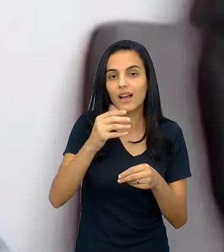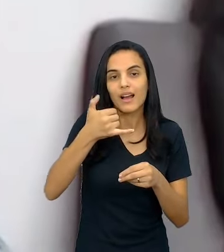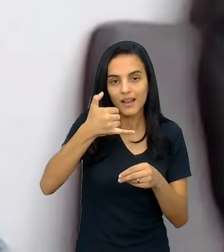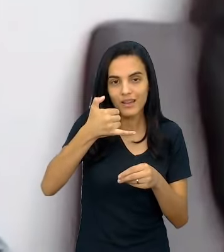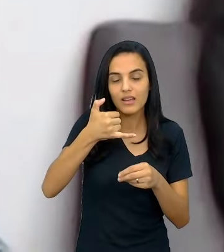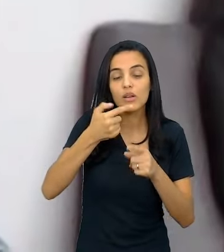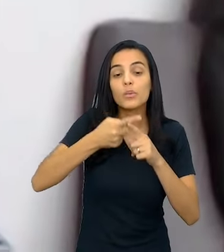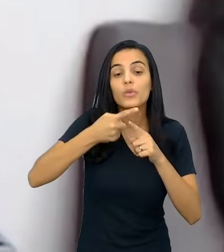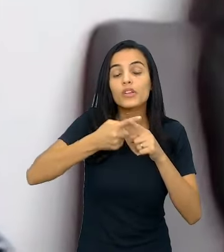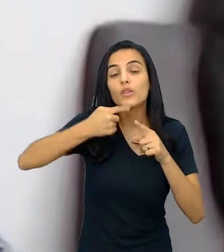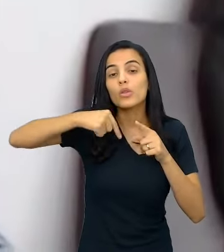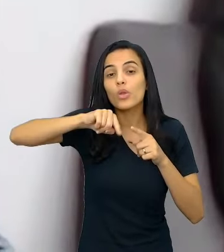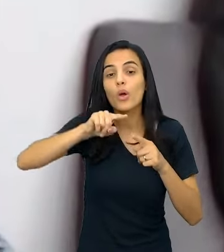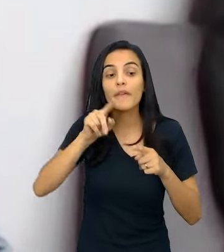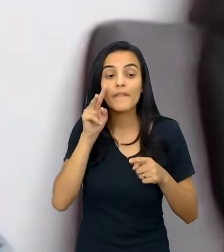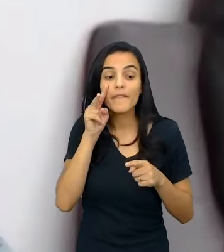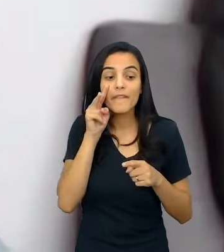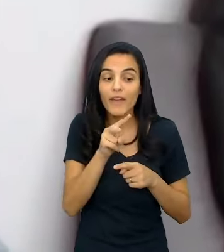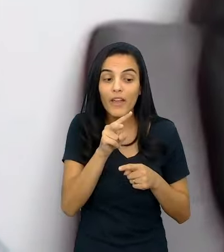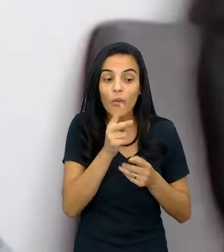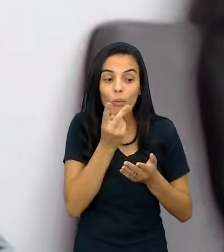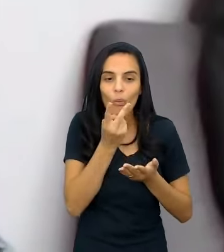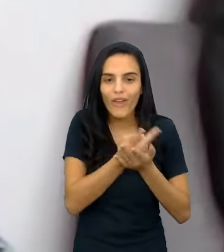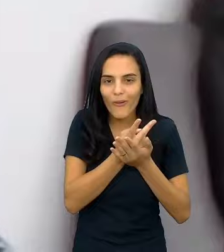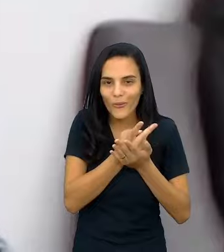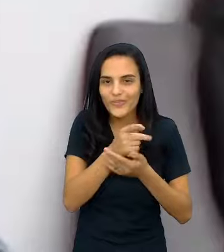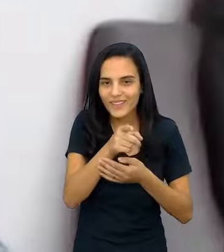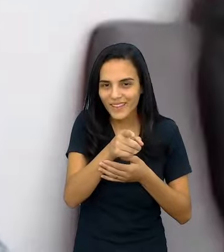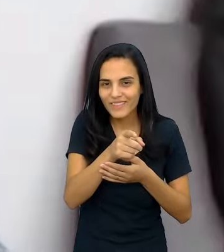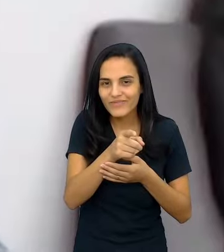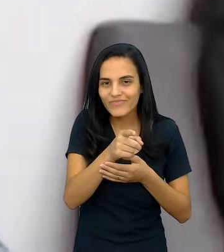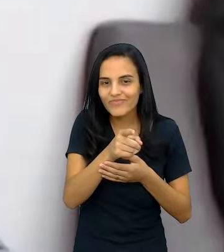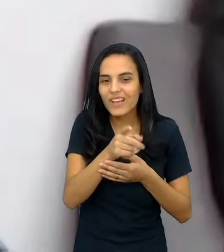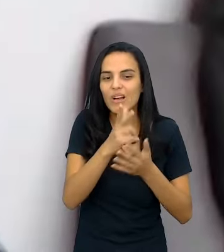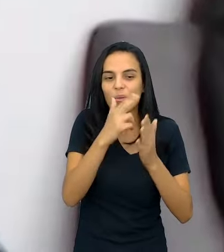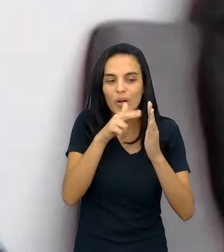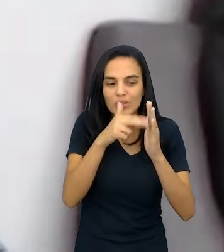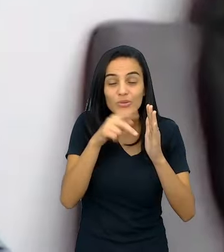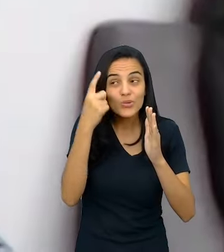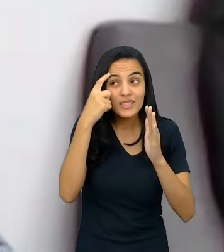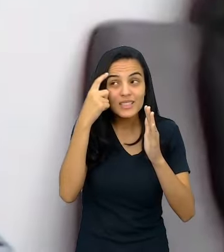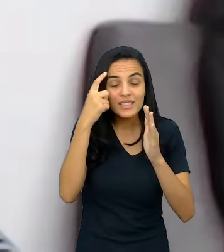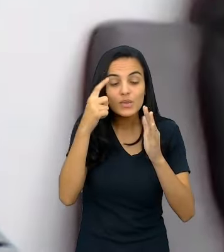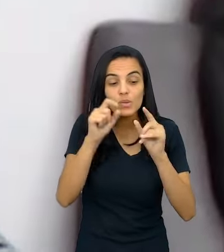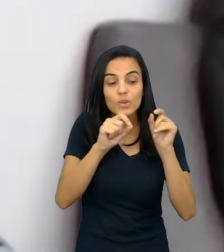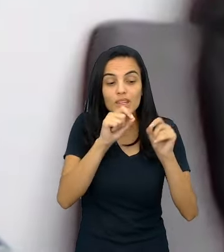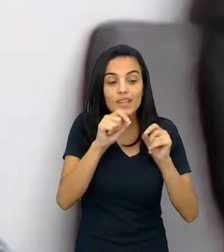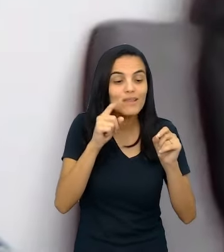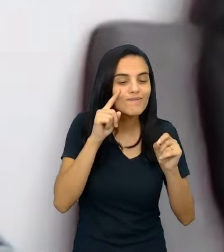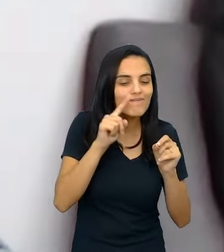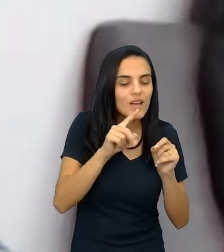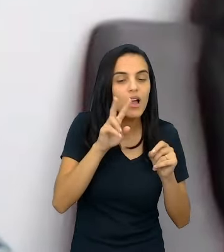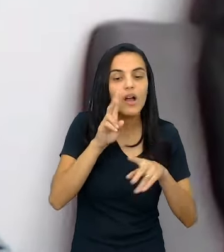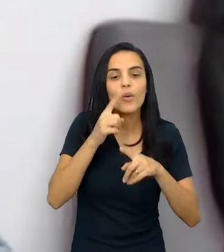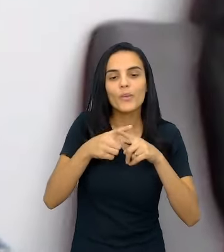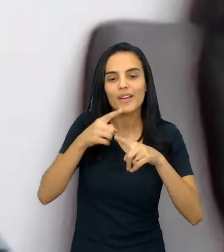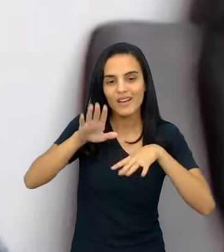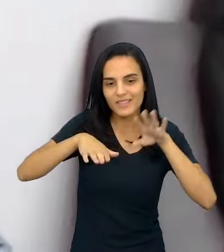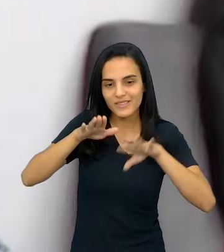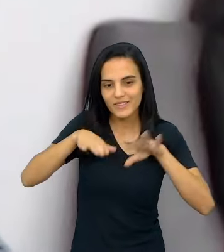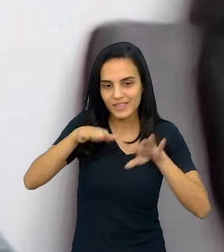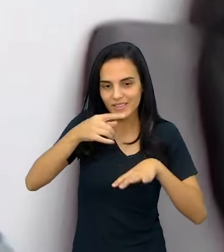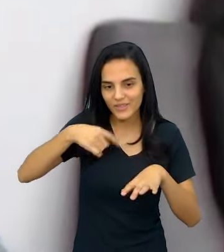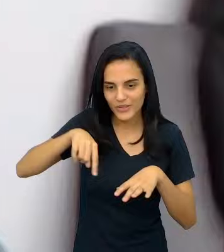gente pudesse ver o raciocínio naquele registro dos estudantes. Que a gente, às vezes, chega perto aqui dos alunos,